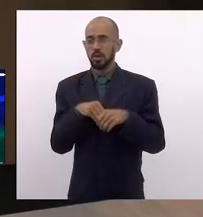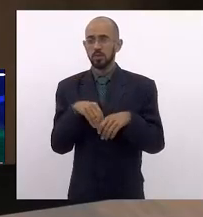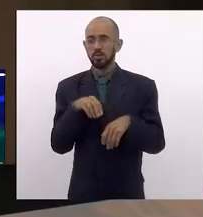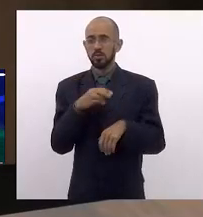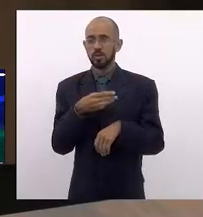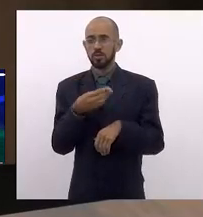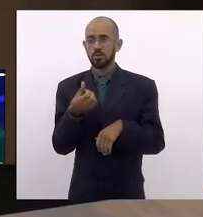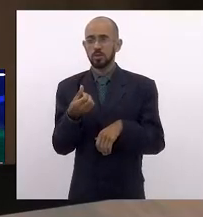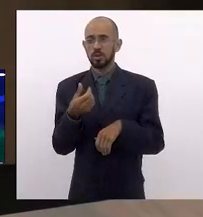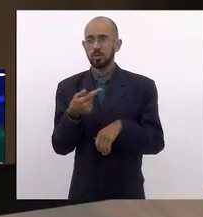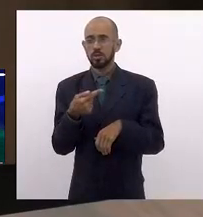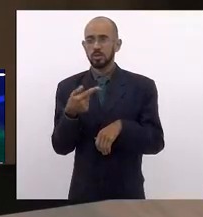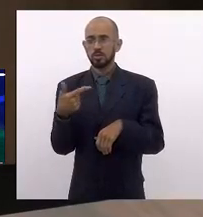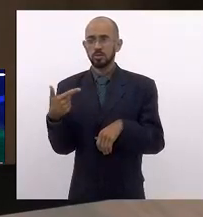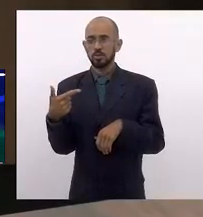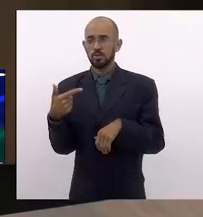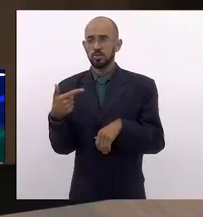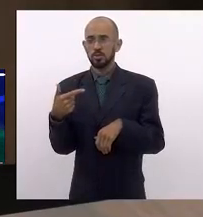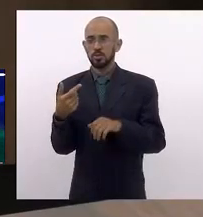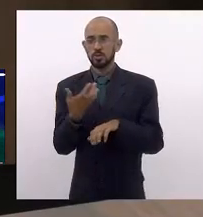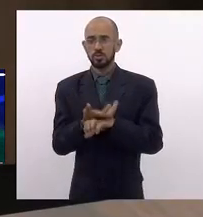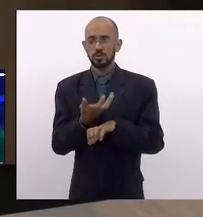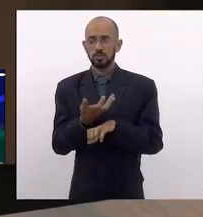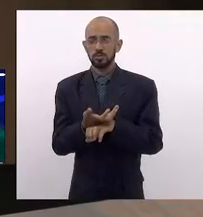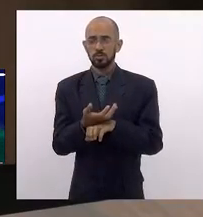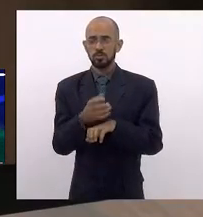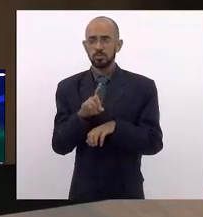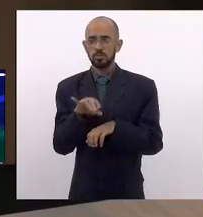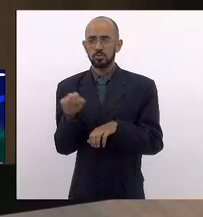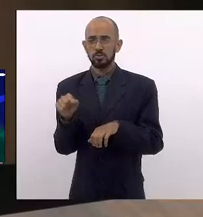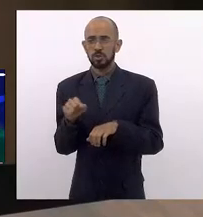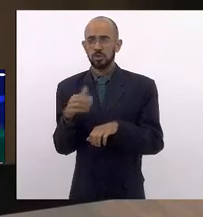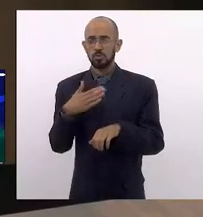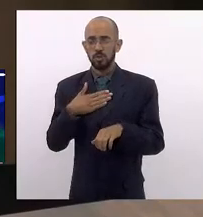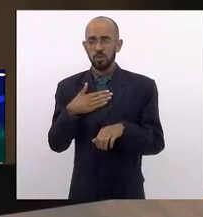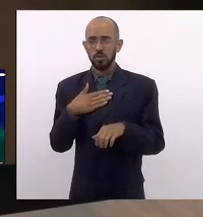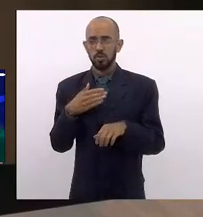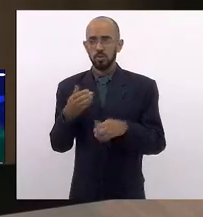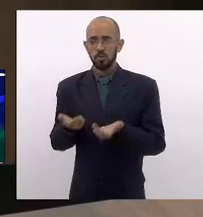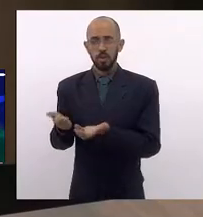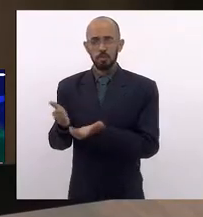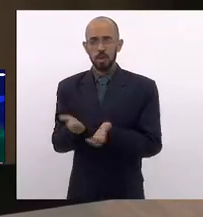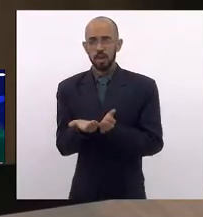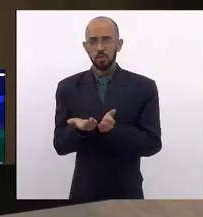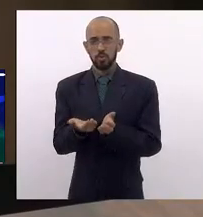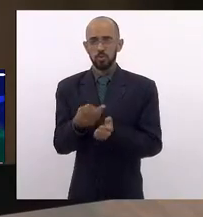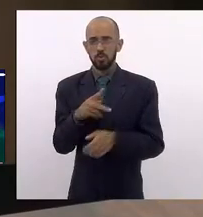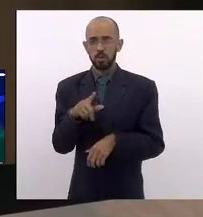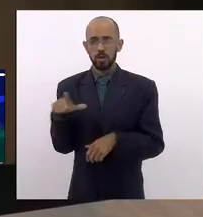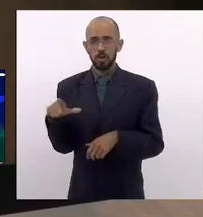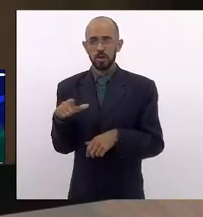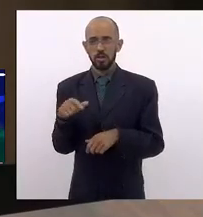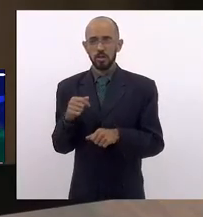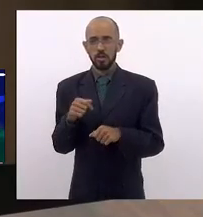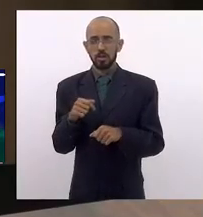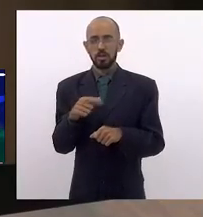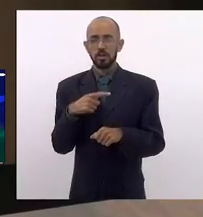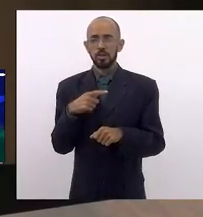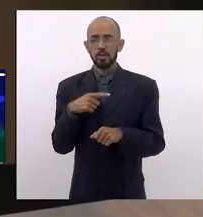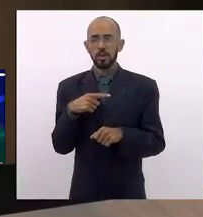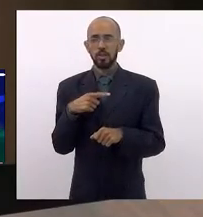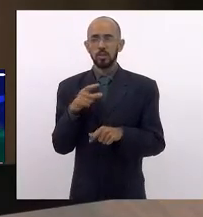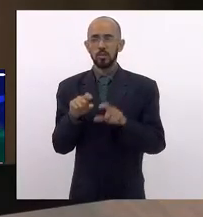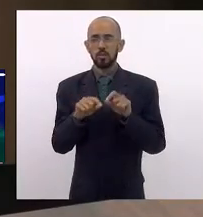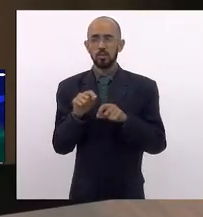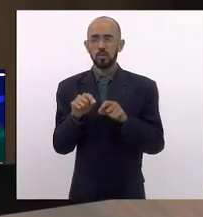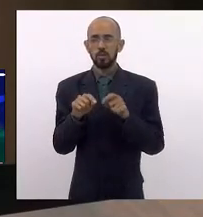3672 2001 falta que o projeto meu conectado Beto que prever que prevê Presidente